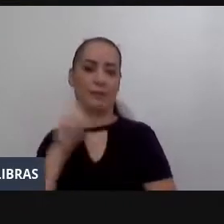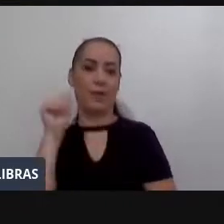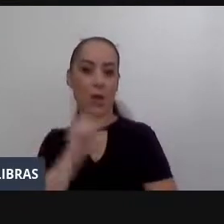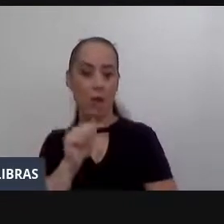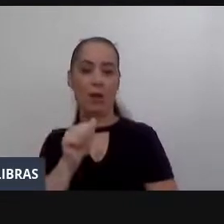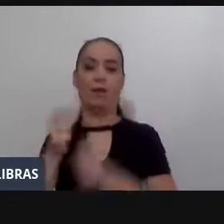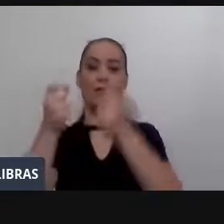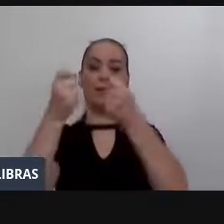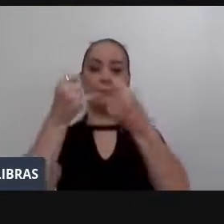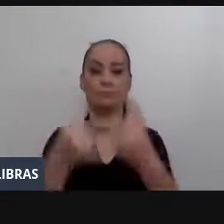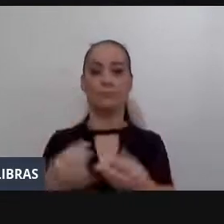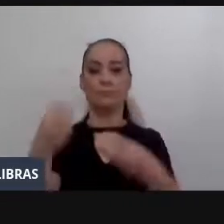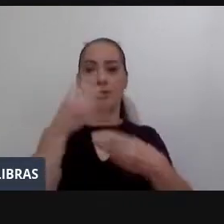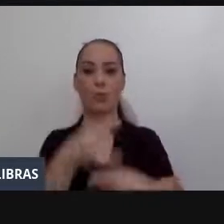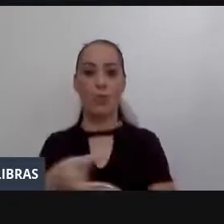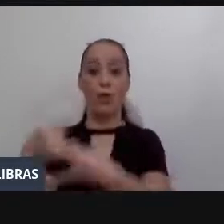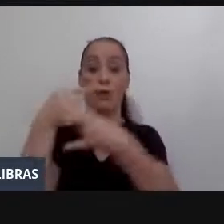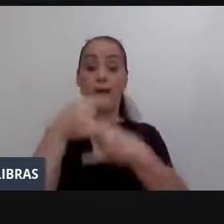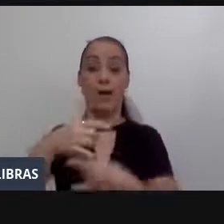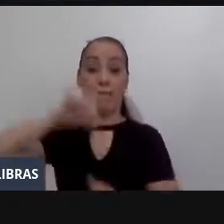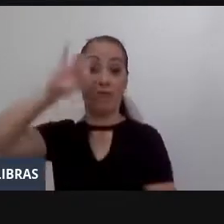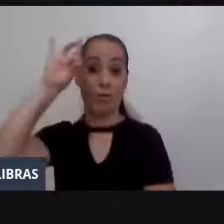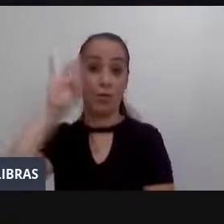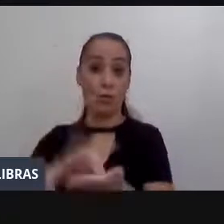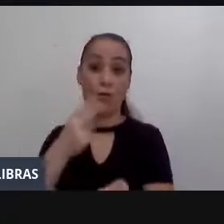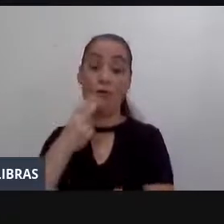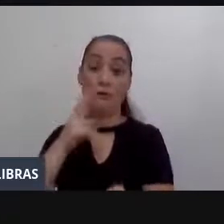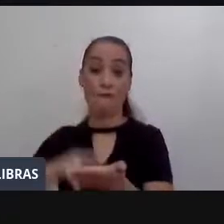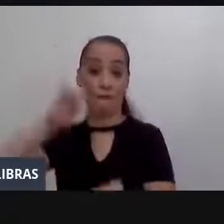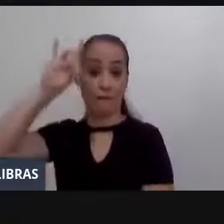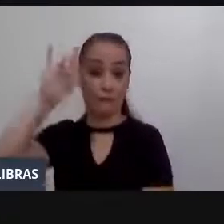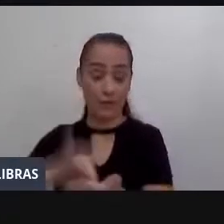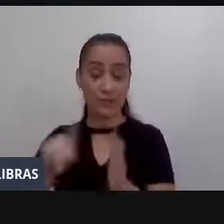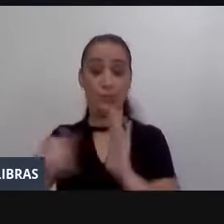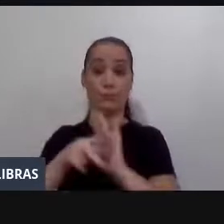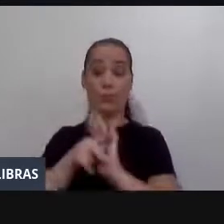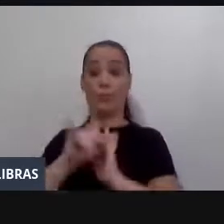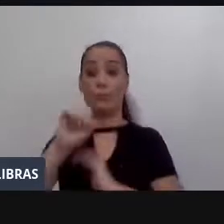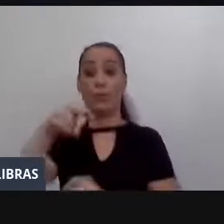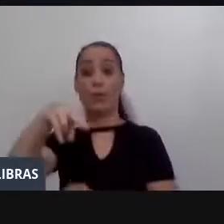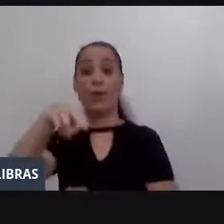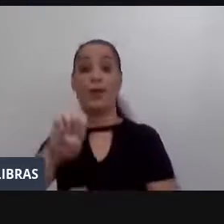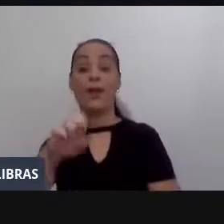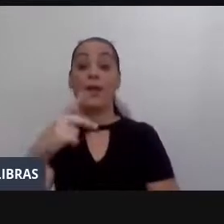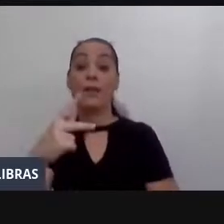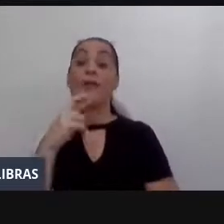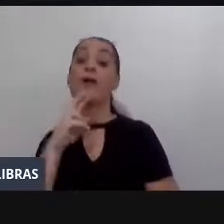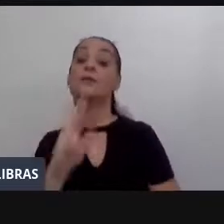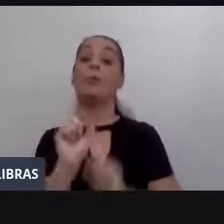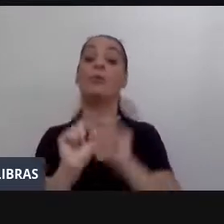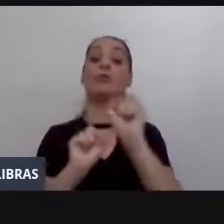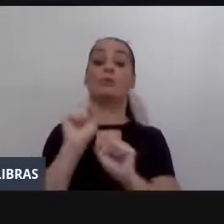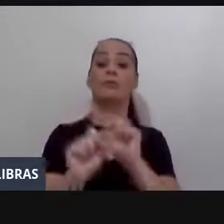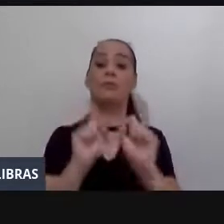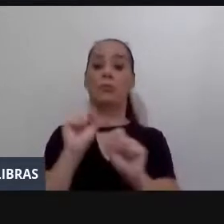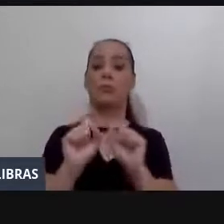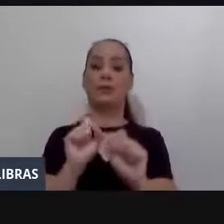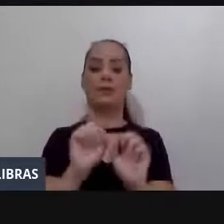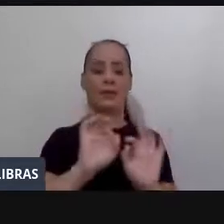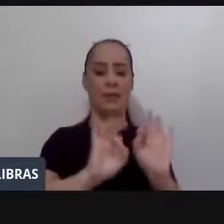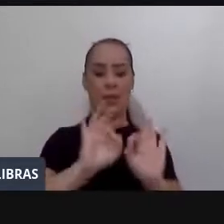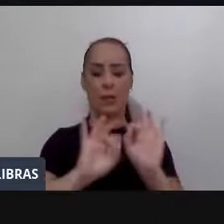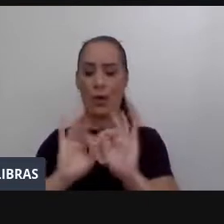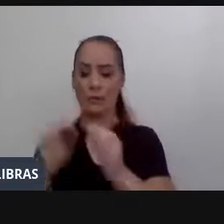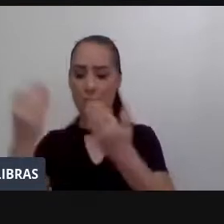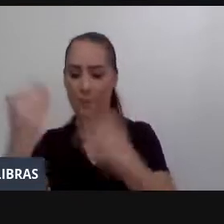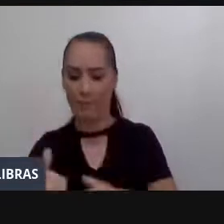o ofício que nós enviamos ao INEP, a resposta do INEP foi que eles não estavam conseguindo organizar a prova da